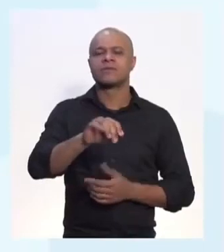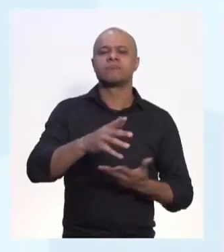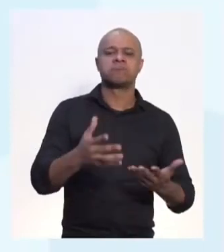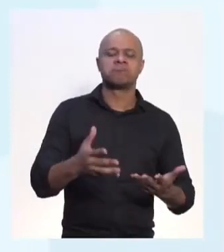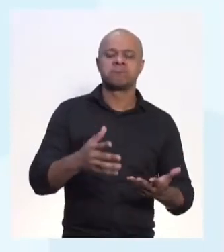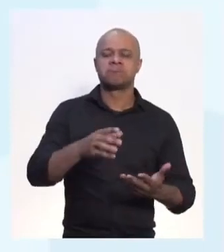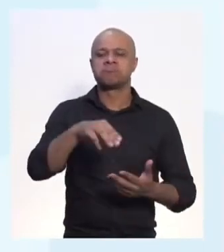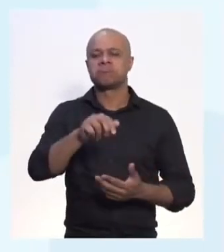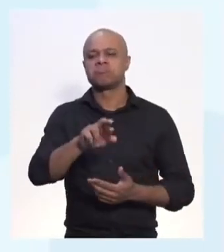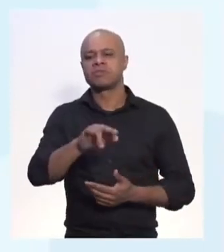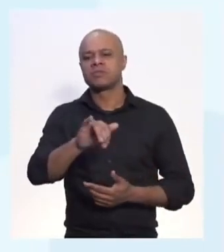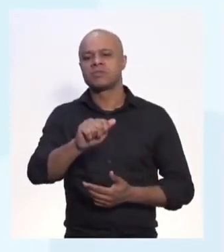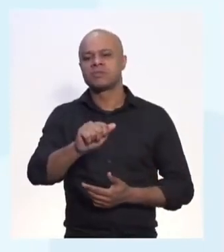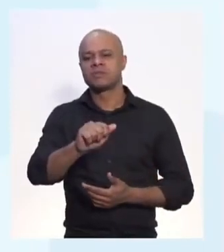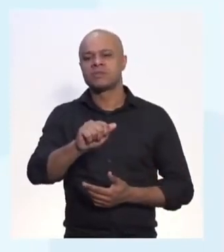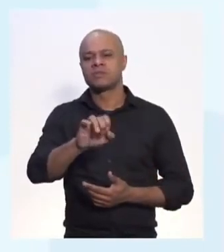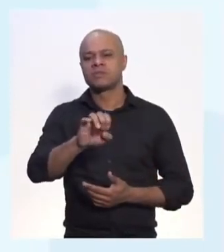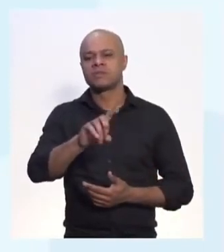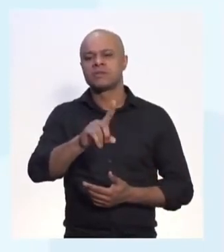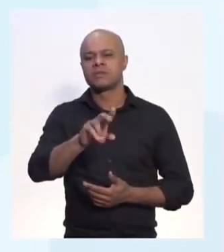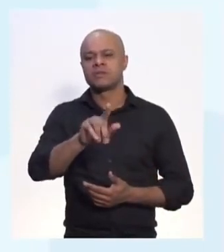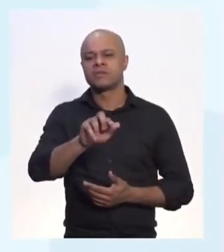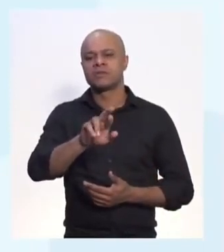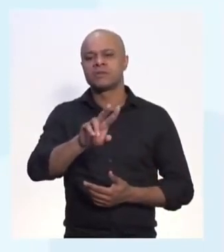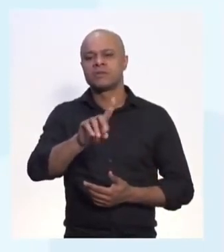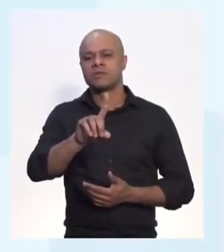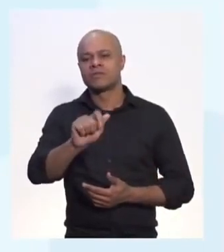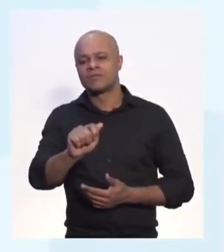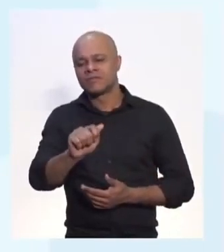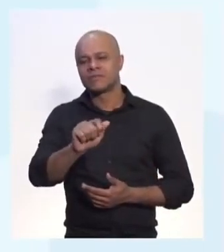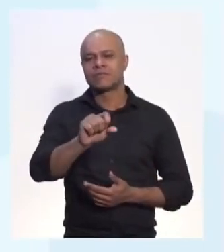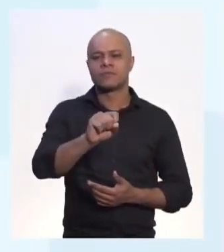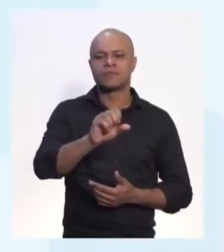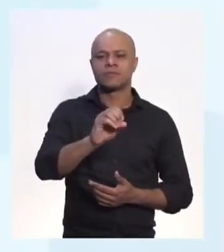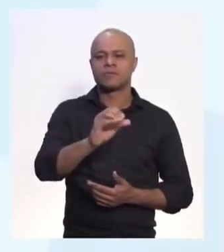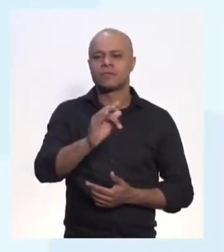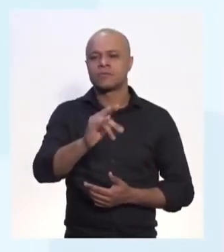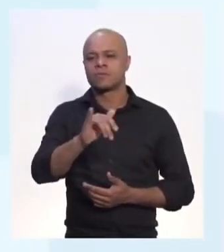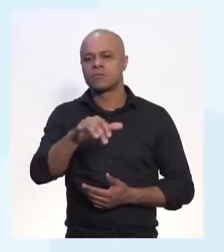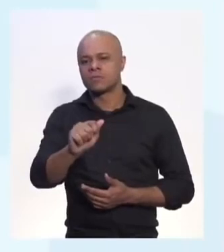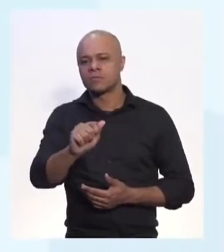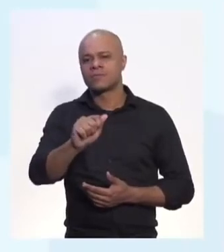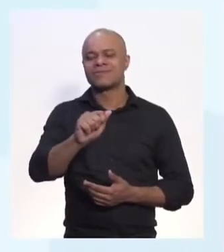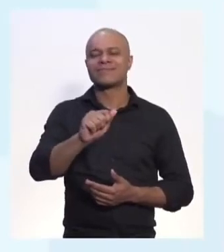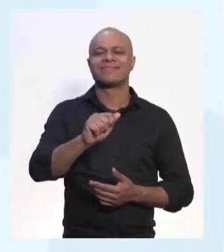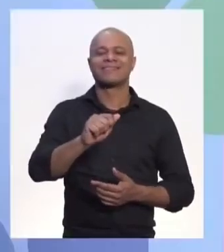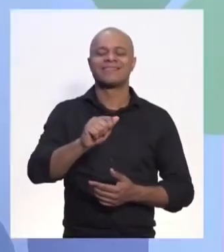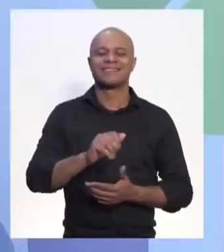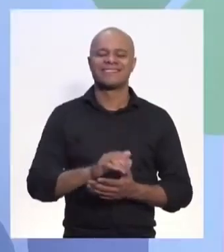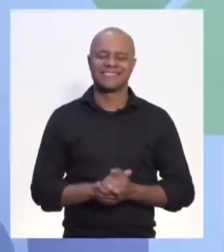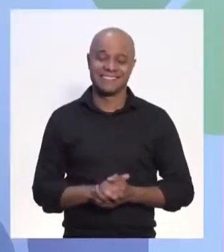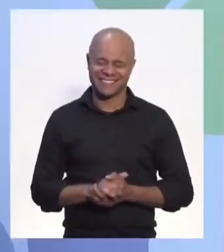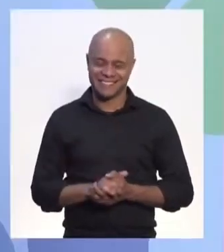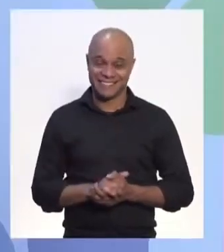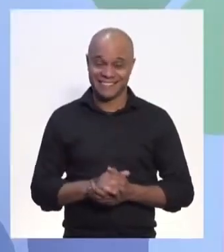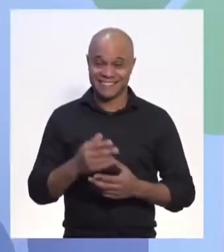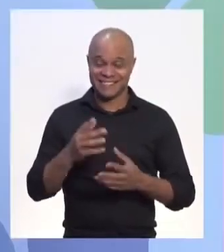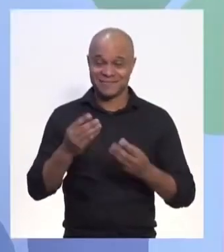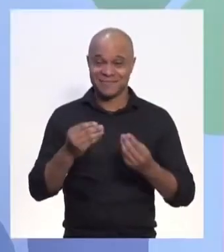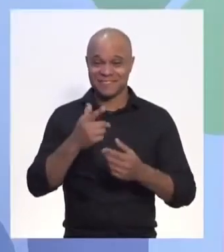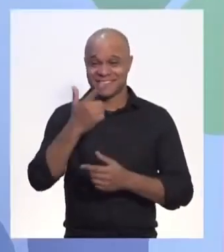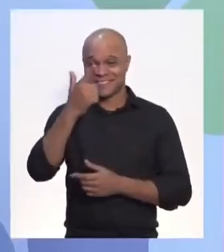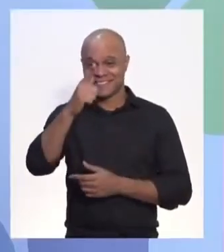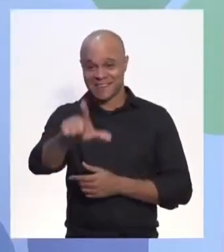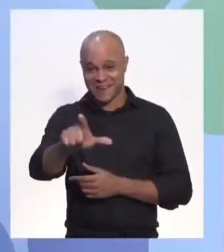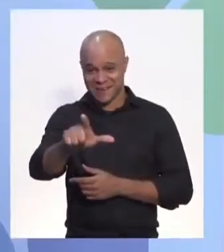Maria Eduarda, Graziele, Rebeca, Sofia. Se você quiser, eu falo mais um monte aqui.